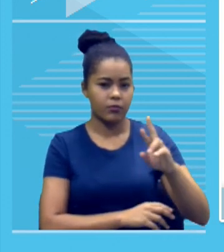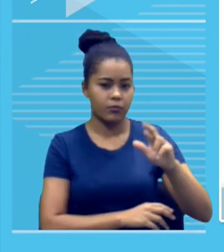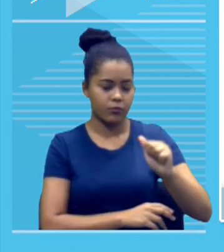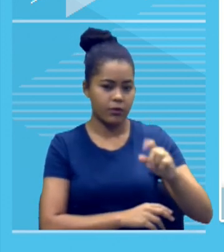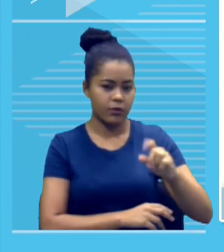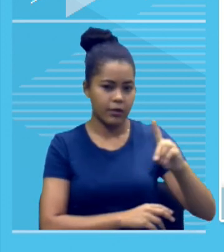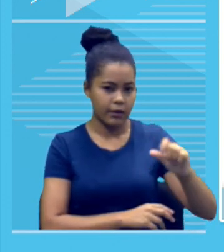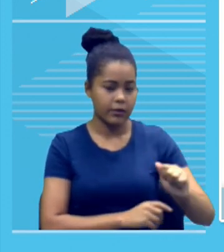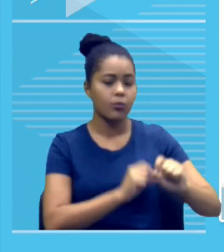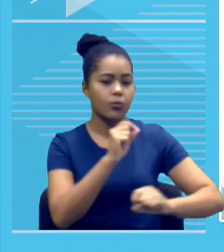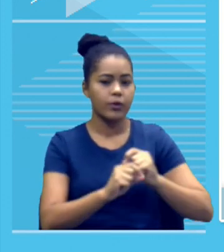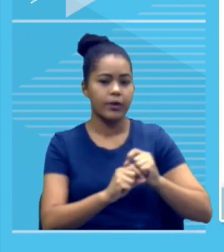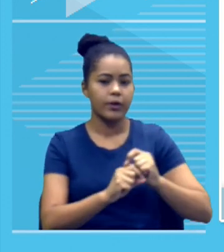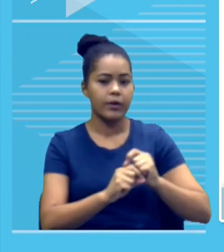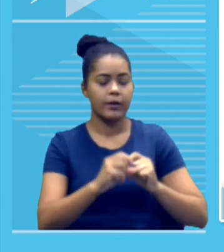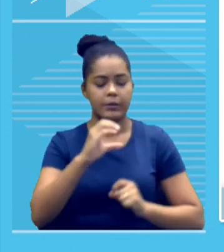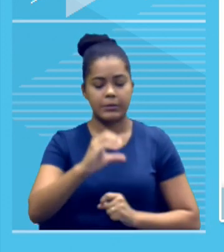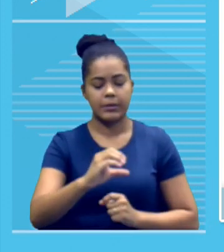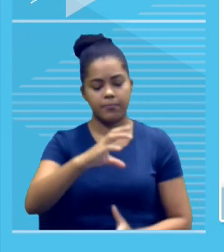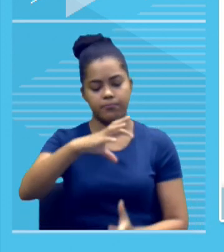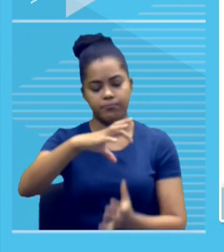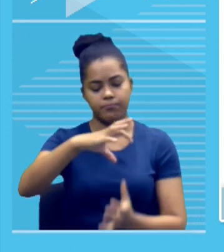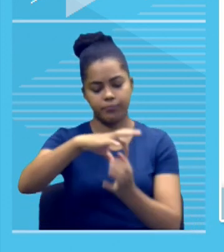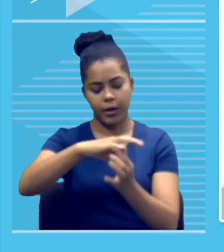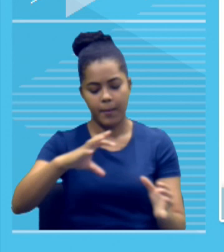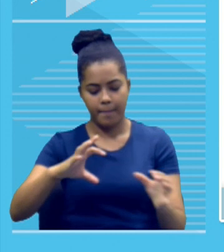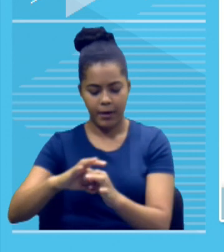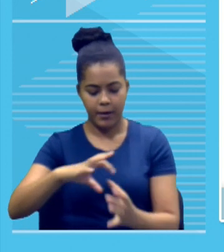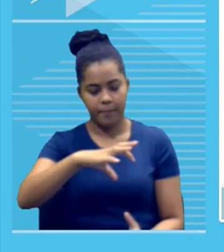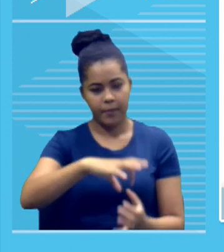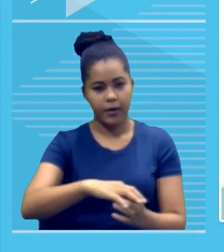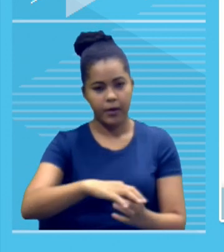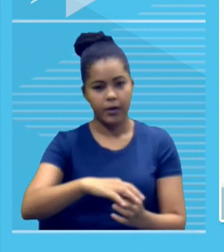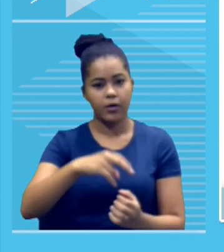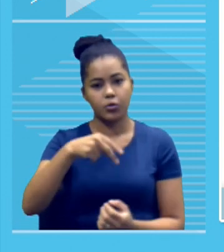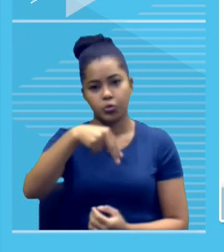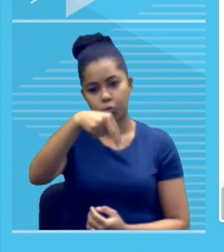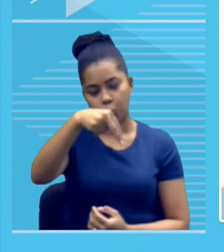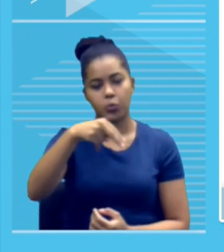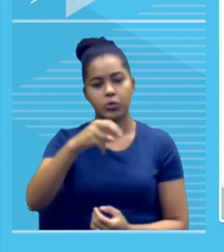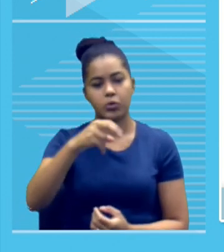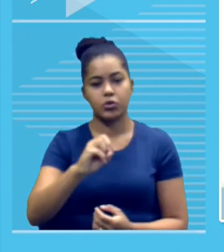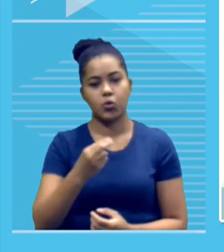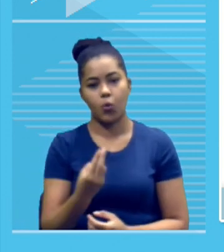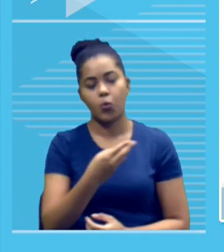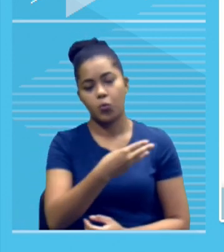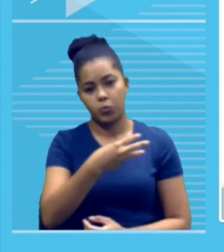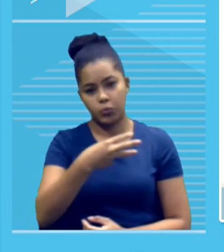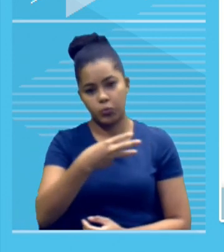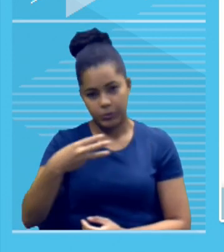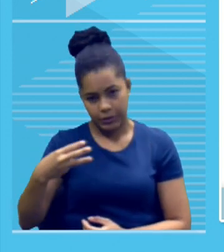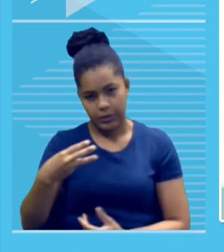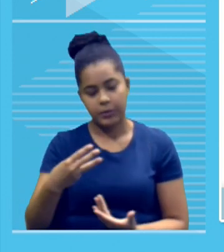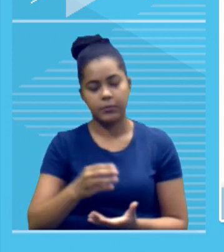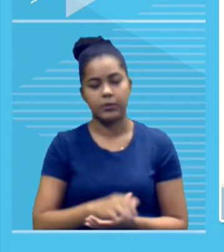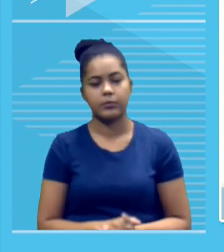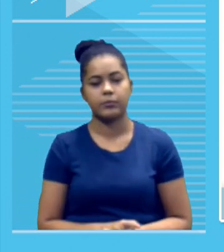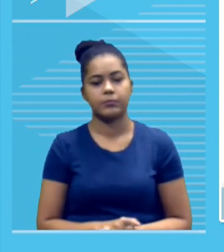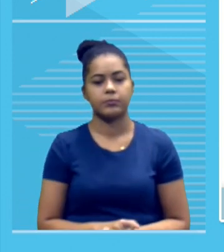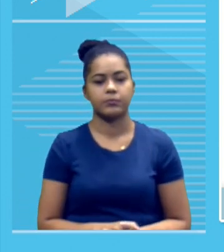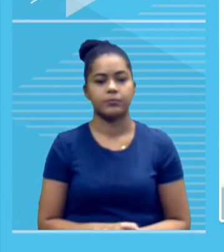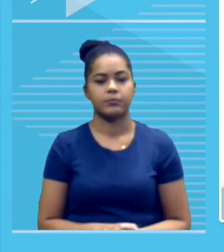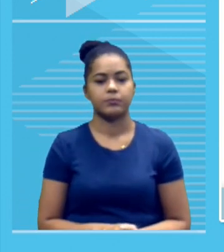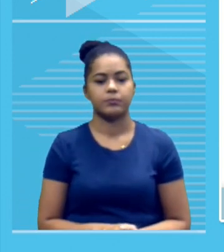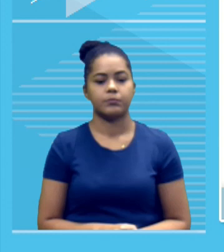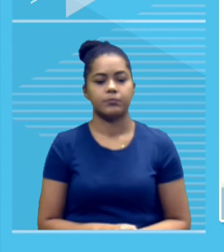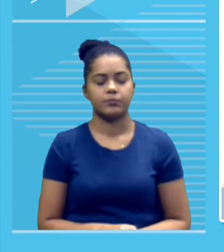tripla entre carbonos, certo? Pode ser alceno, que é dupla, alcina, tripla, alcadieno, duas duplas, aromáticos,